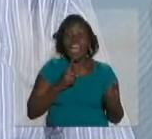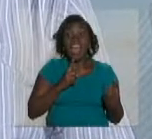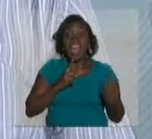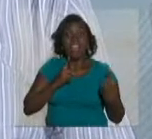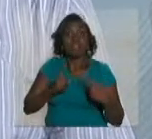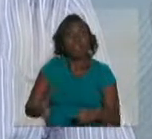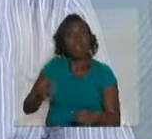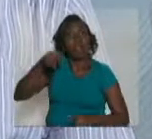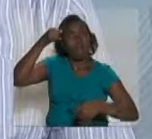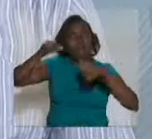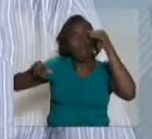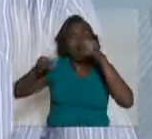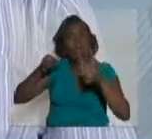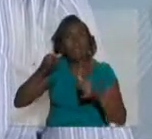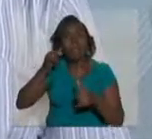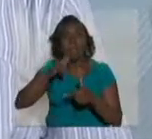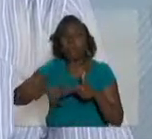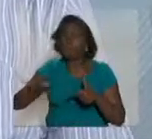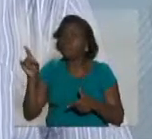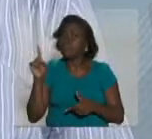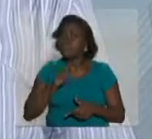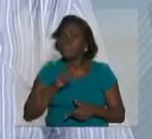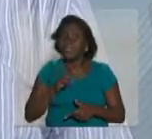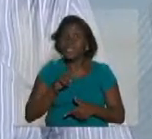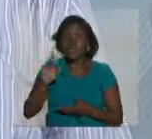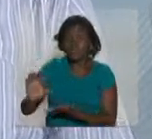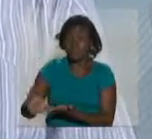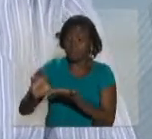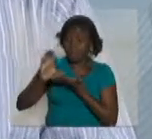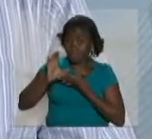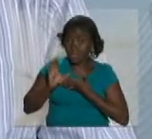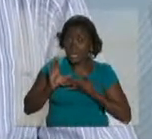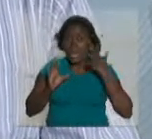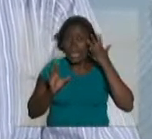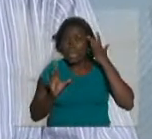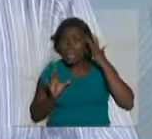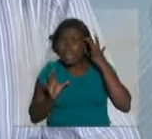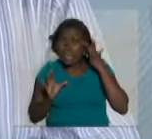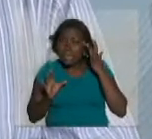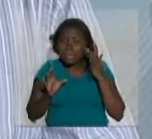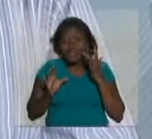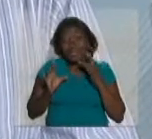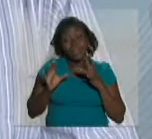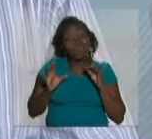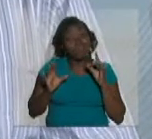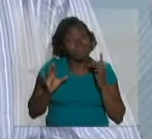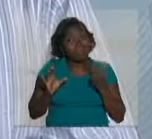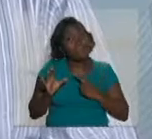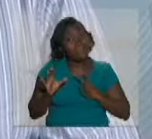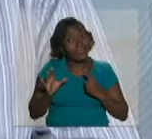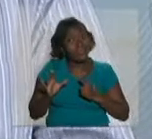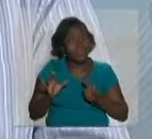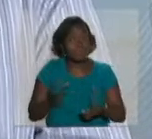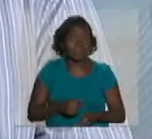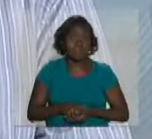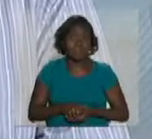problemas, usar sabiamente as verbas escassas, obviamente, que se tem.